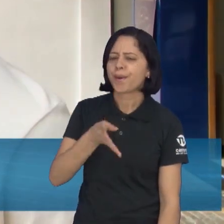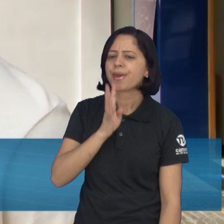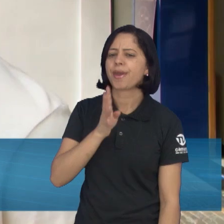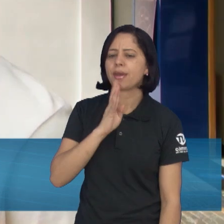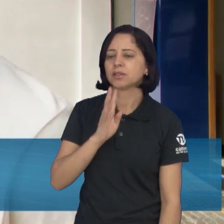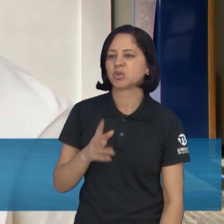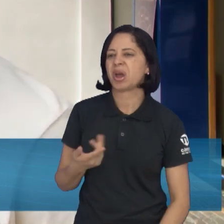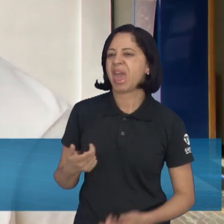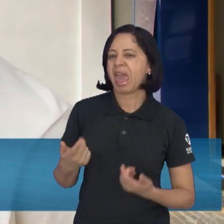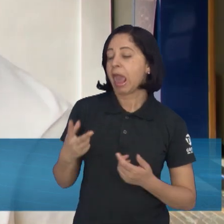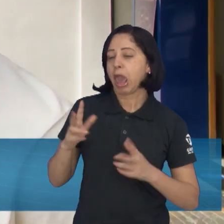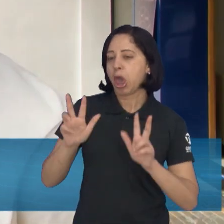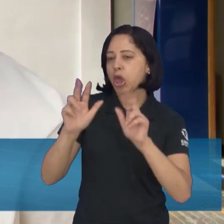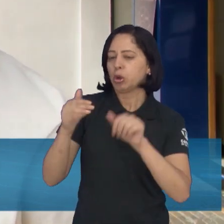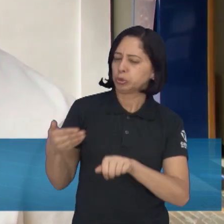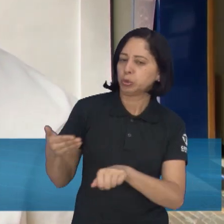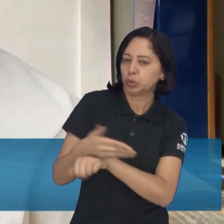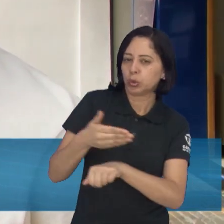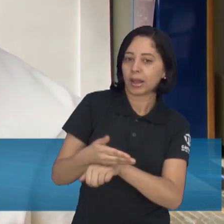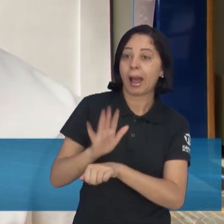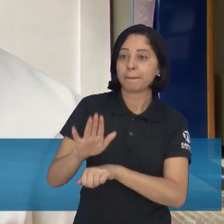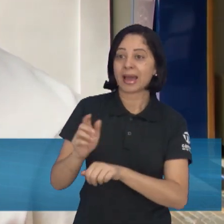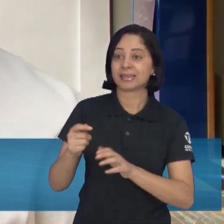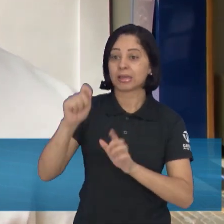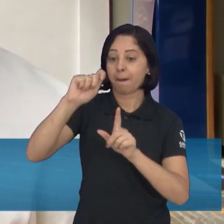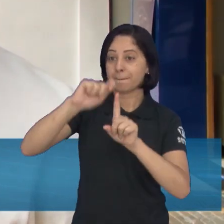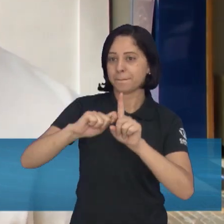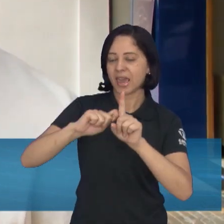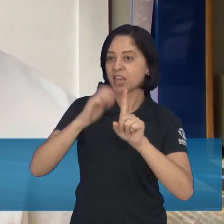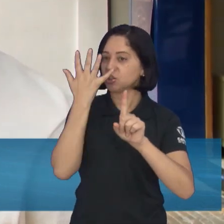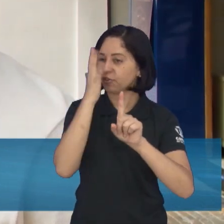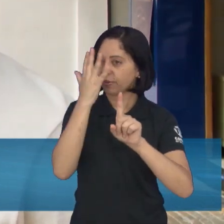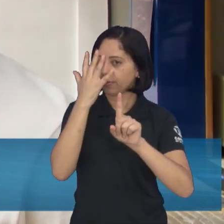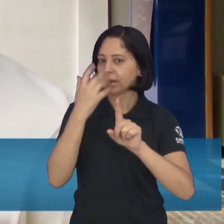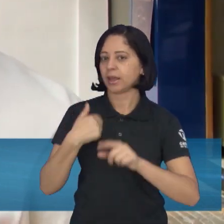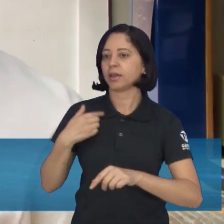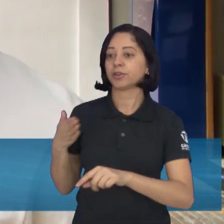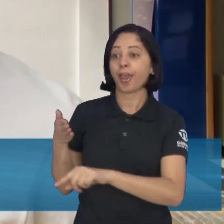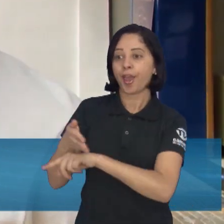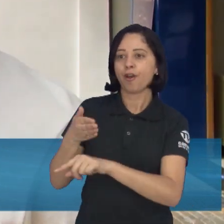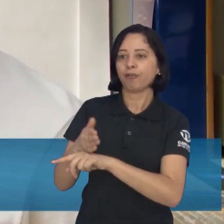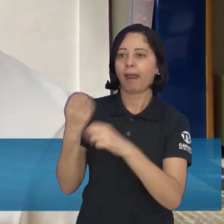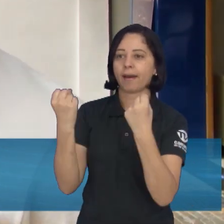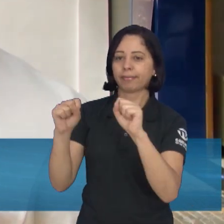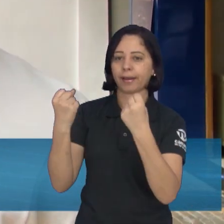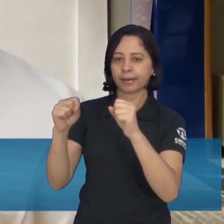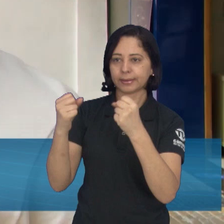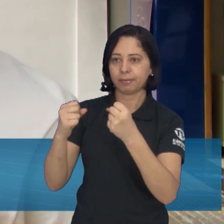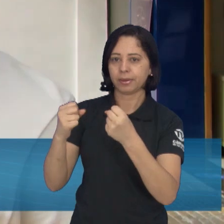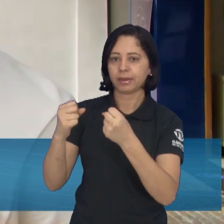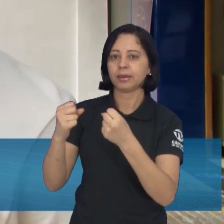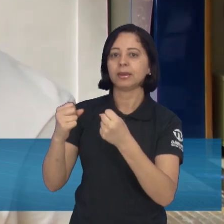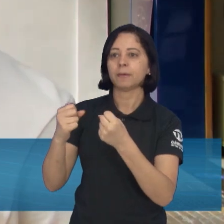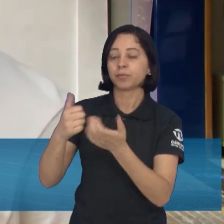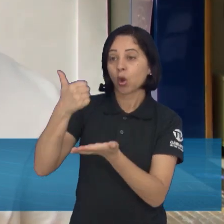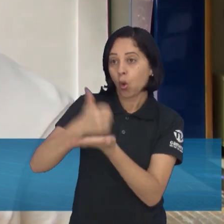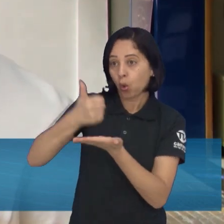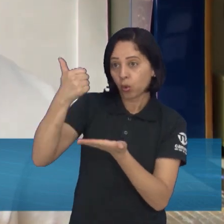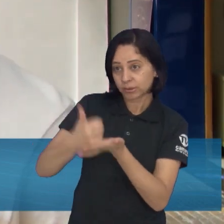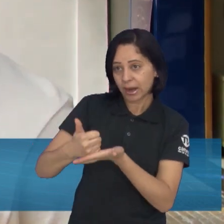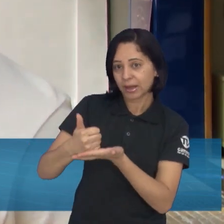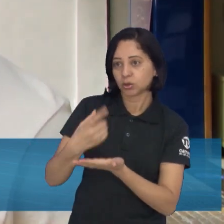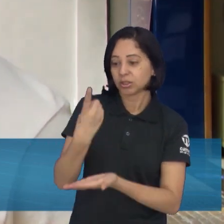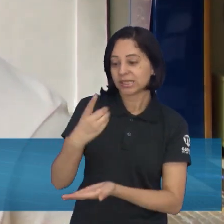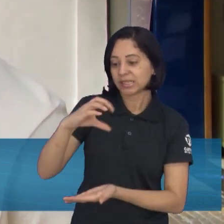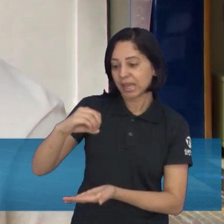acionar. No nosso mês passado, mês de fevereiro, eu tive um problema com a minha academia, na qual eu fechei um contrato no valor de R$